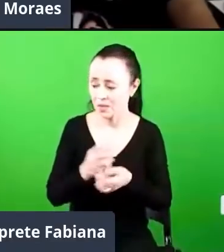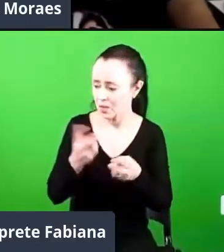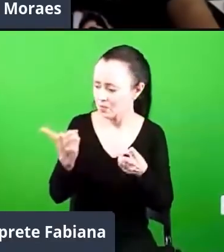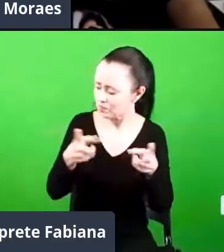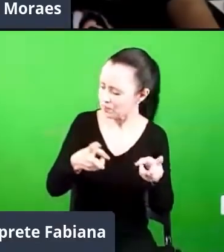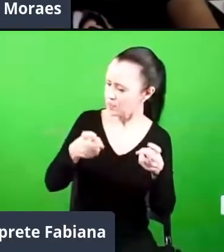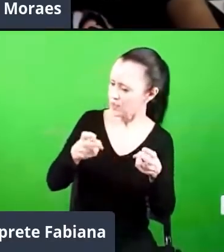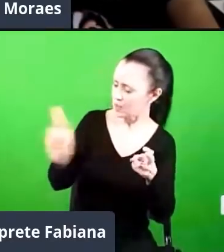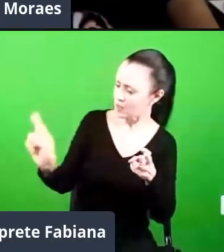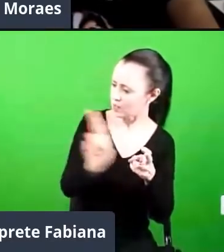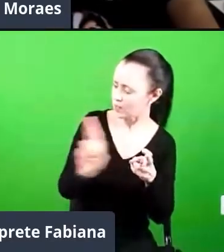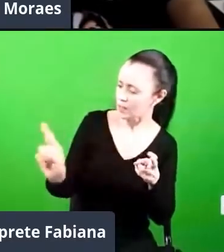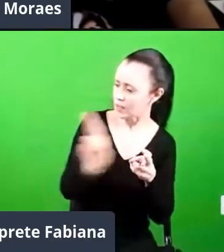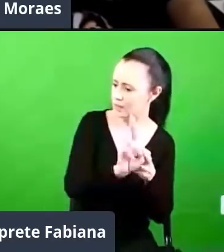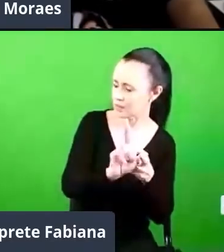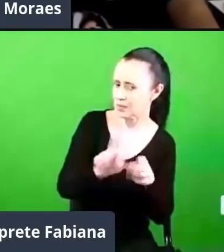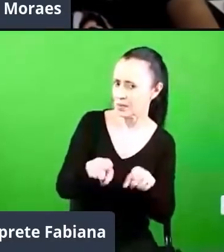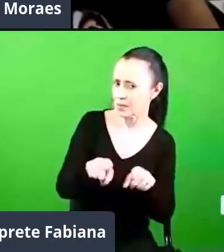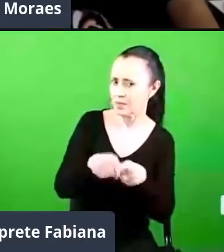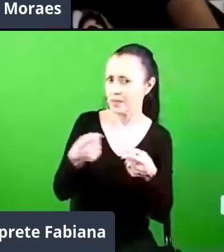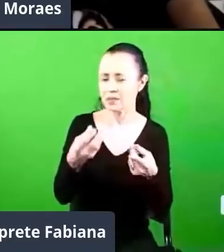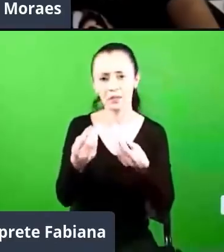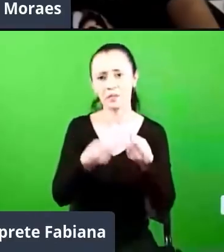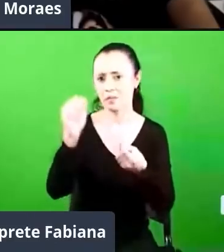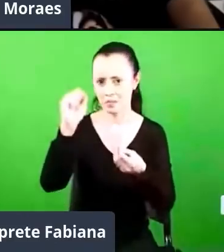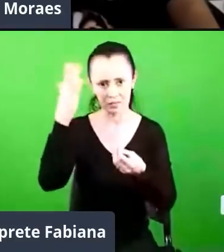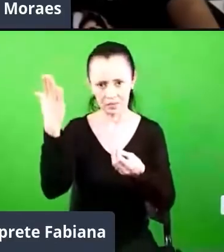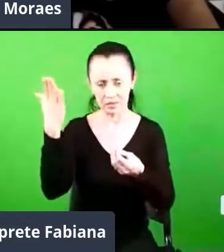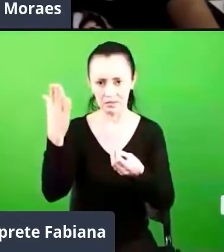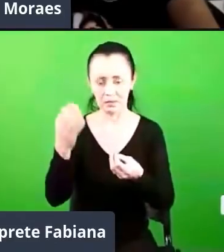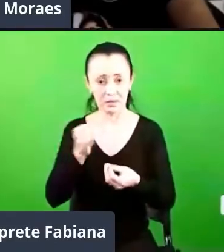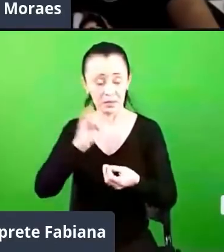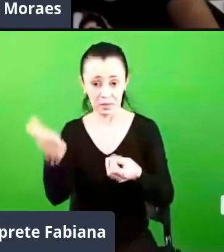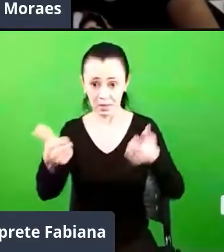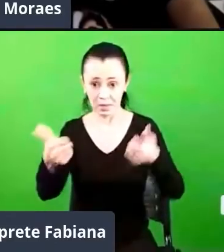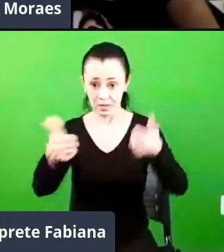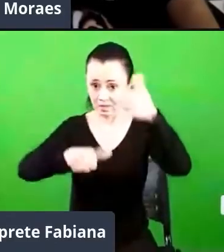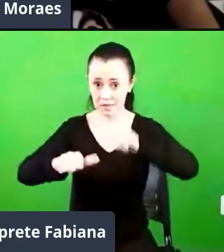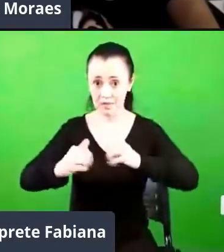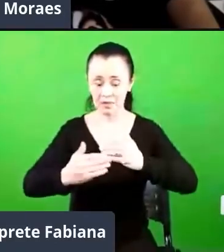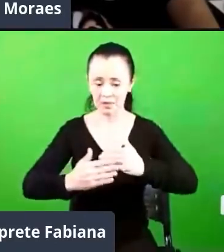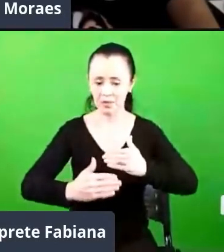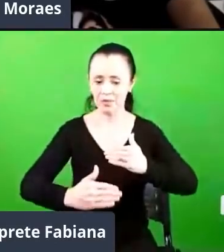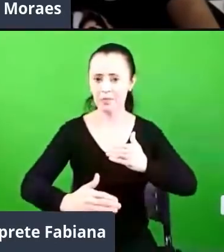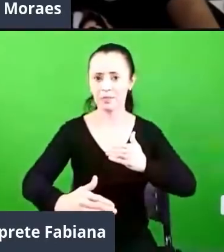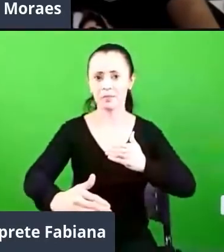o processo. E se a avaliação é um processo, como que eu avalio? Eu vou avaliar o